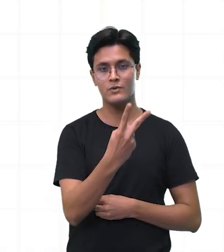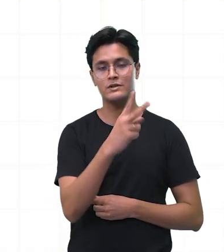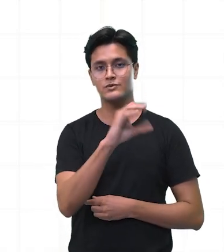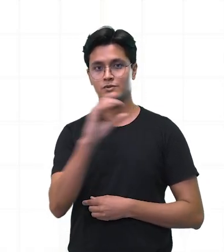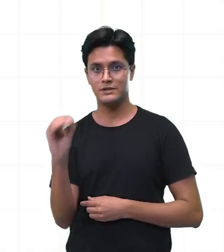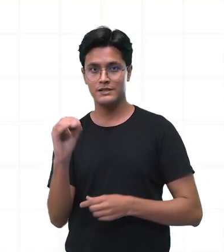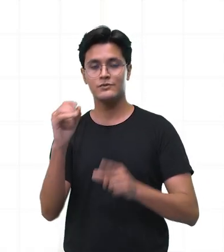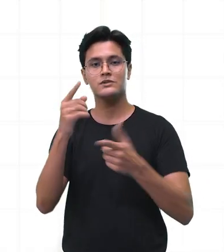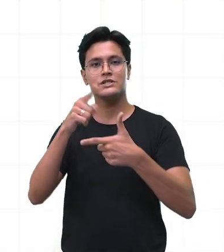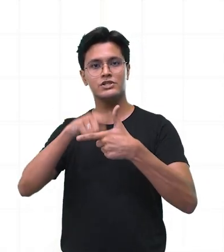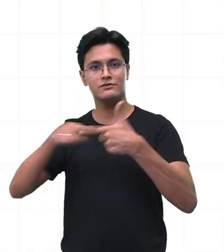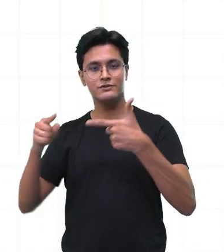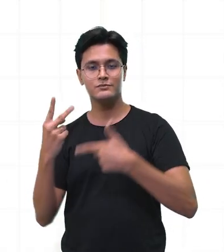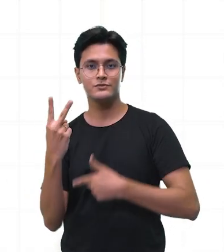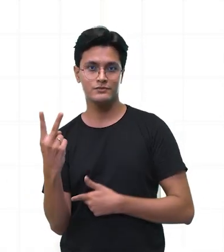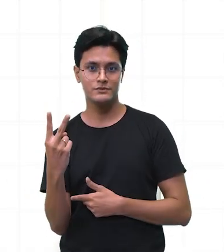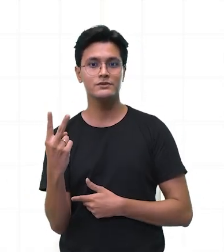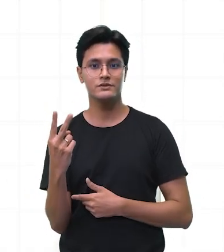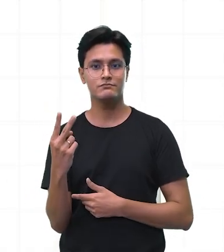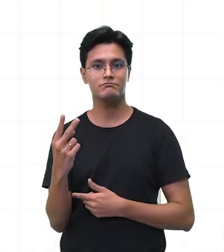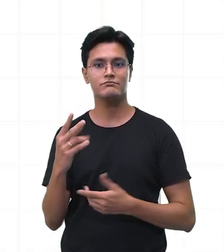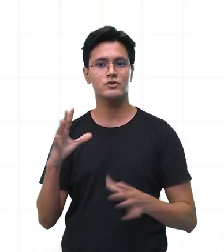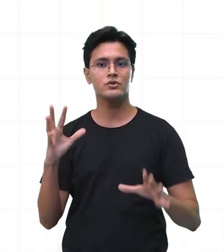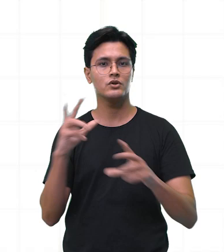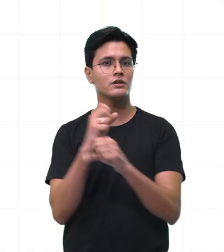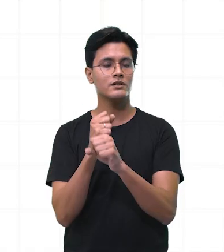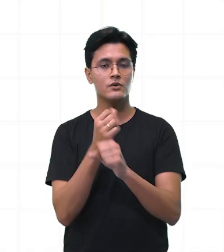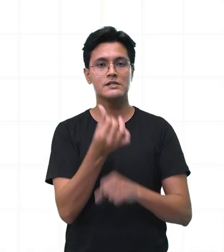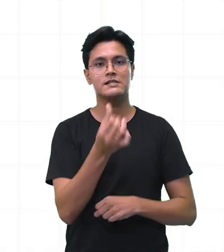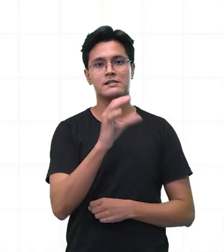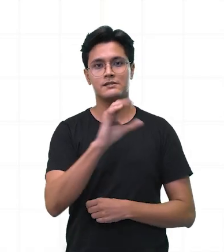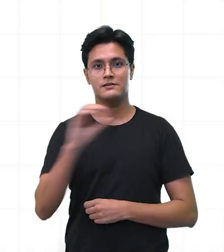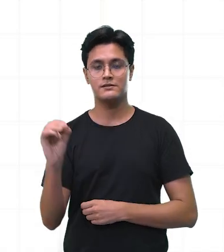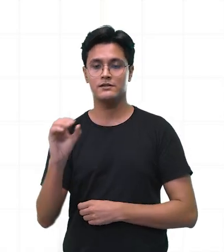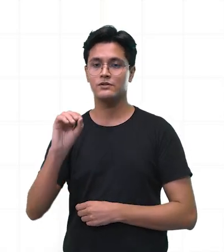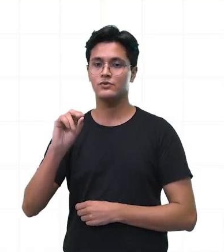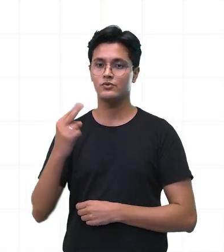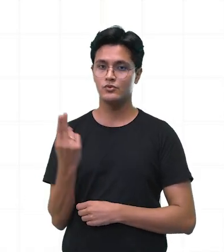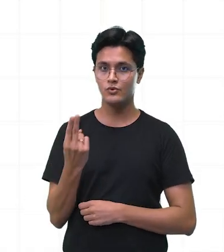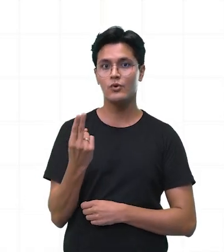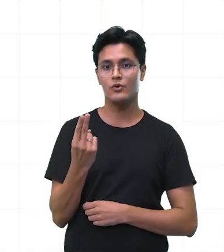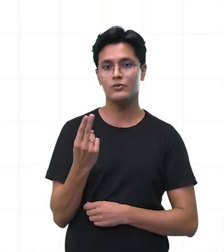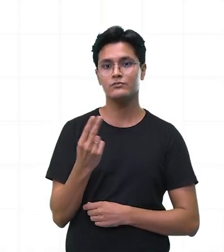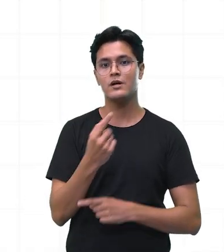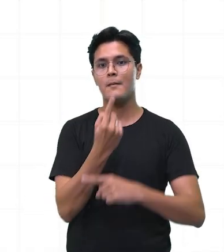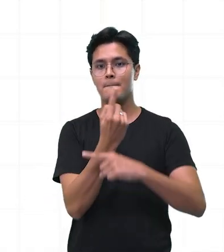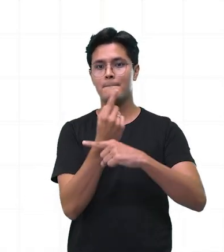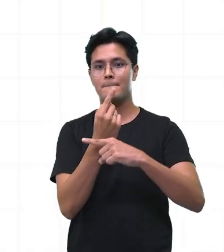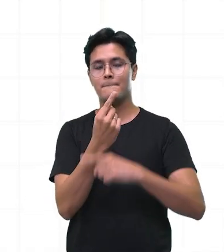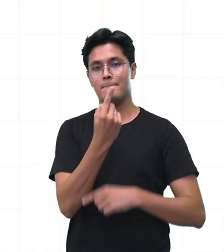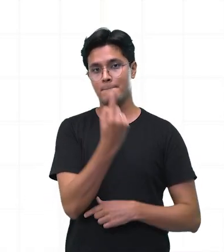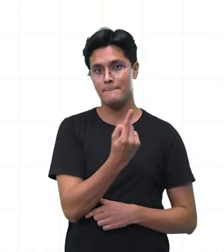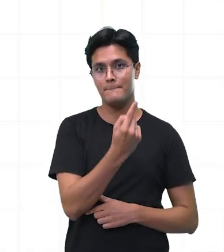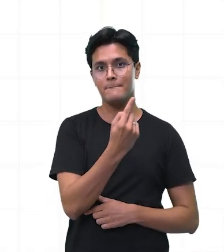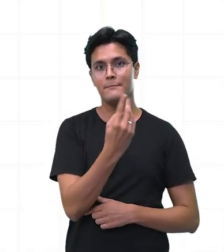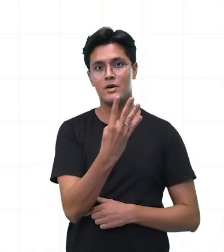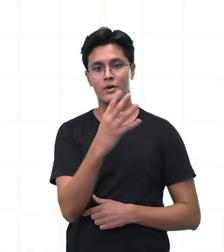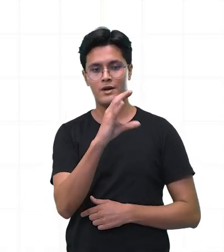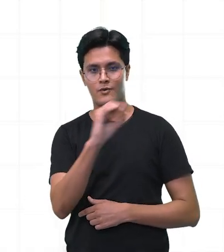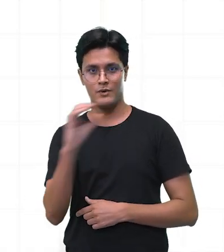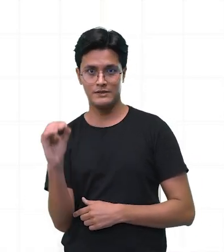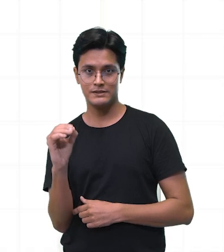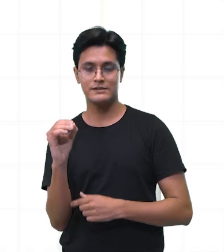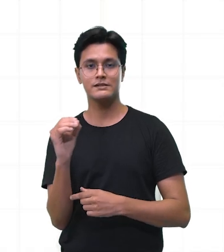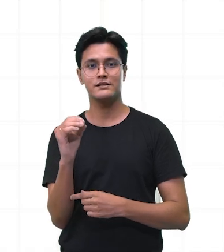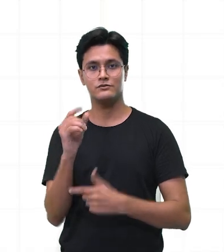Ou, você pega lá 2.400 e divide por 4, que você terá também o valor de 600, tá?